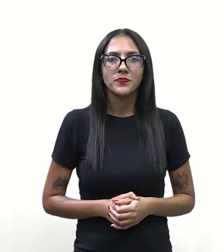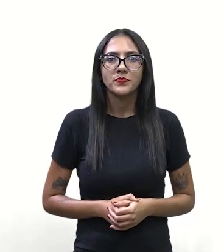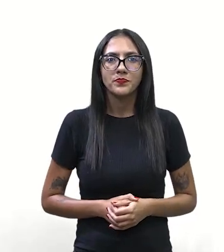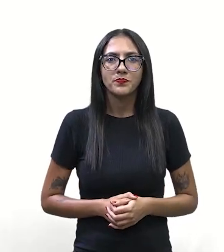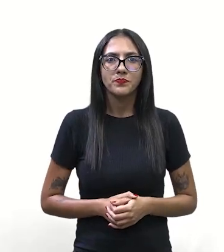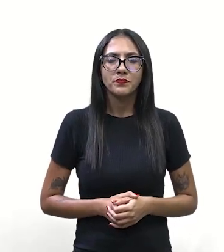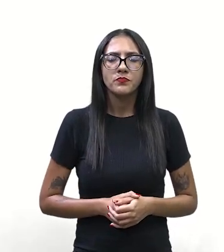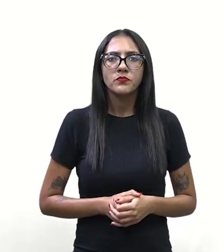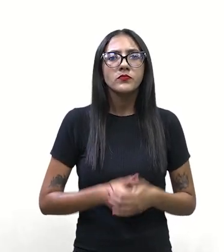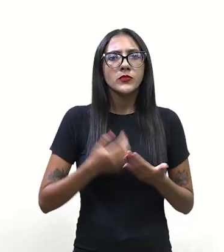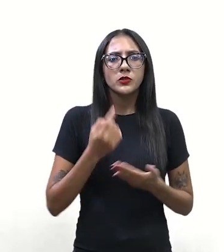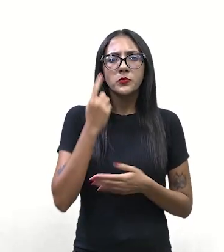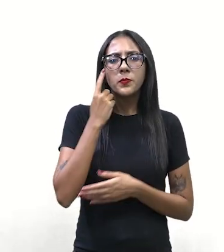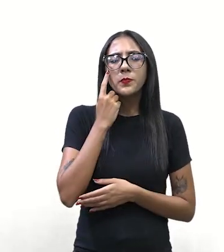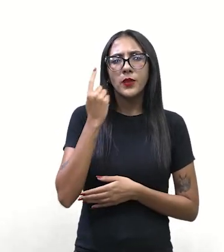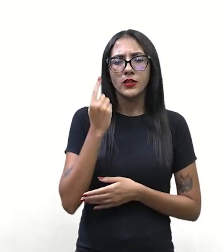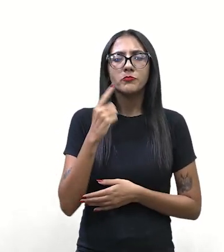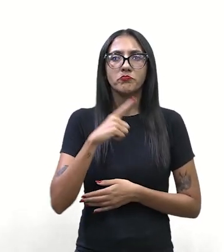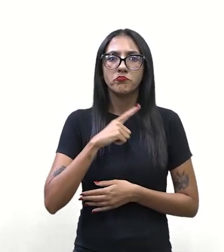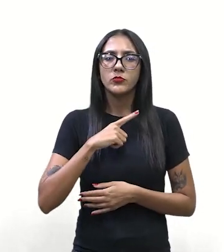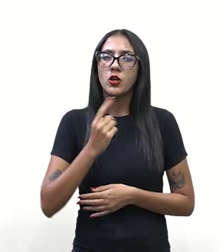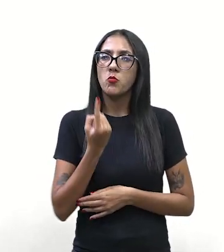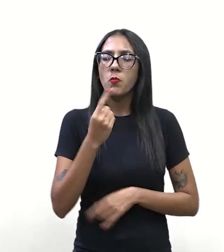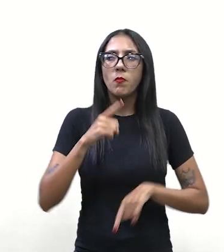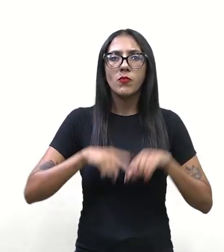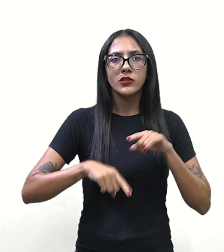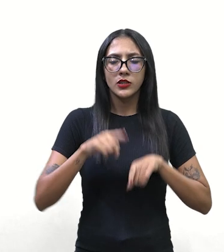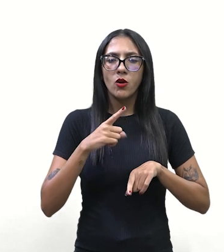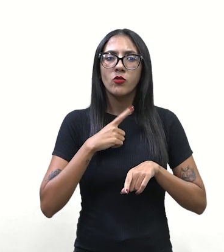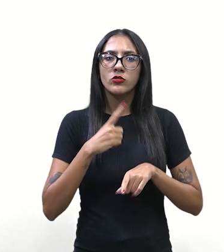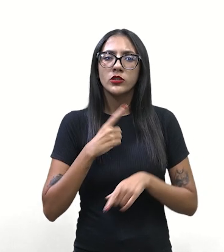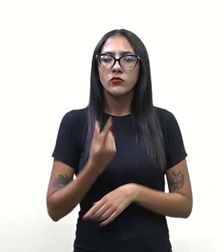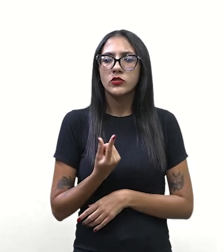Vamos dizer que a gente tem um produto que custou